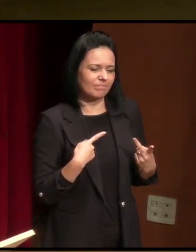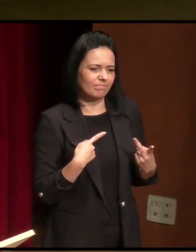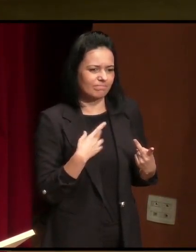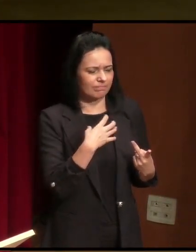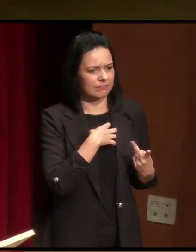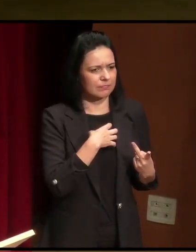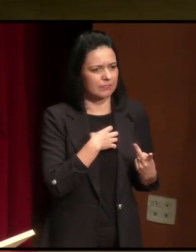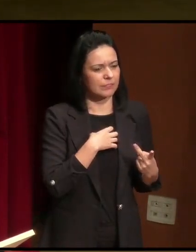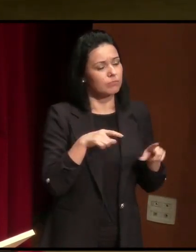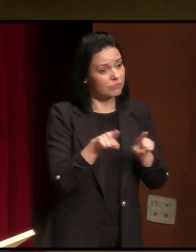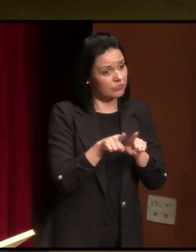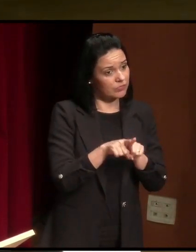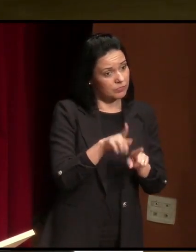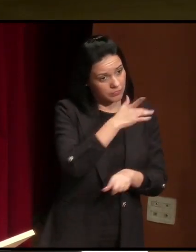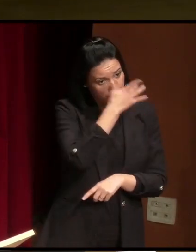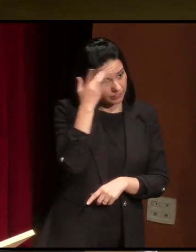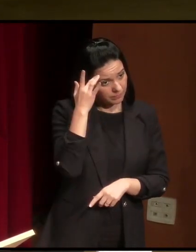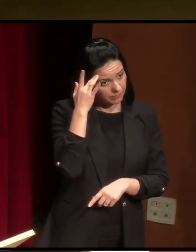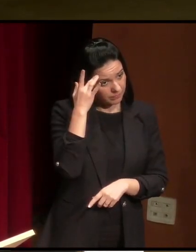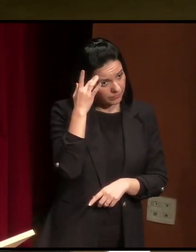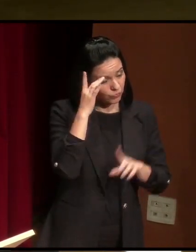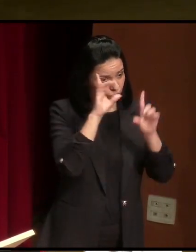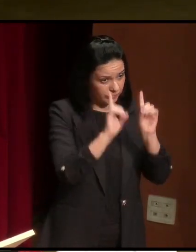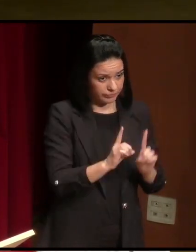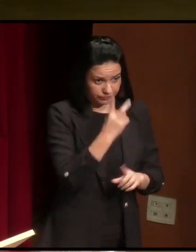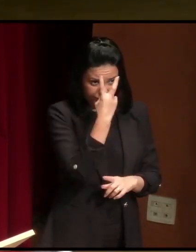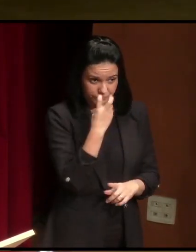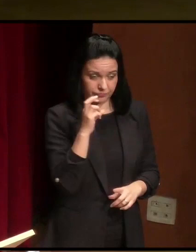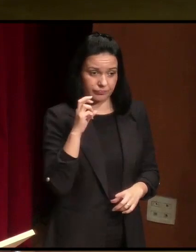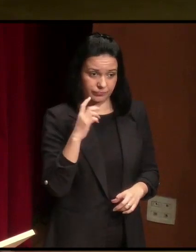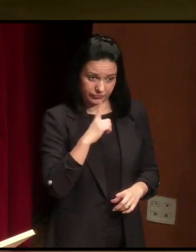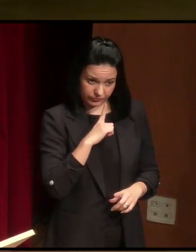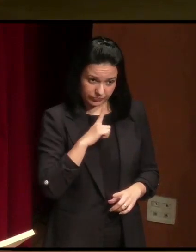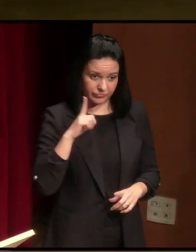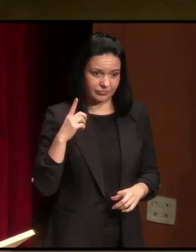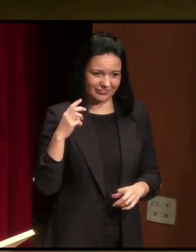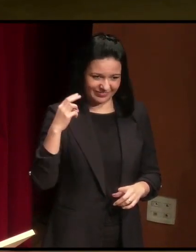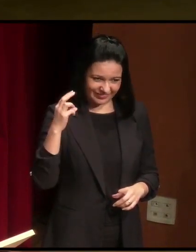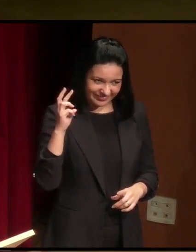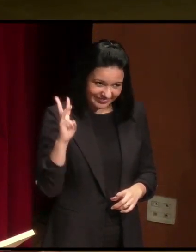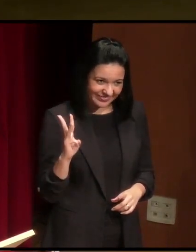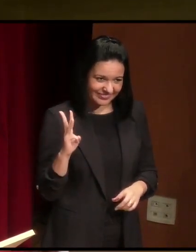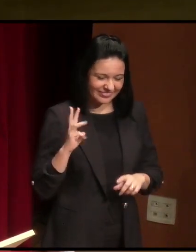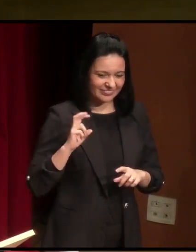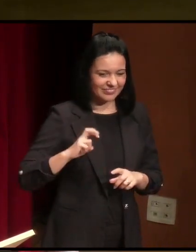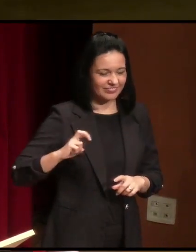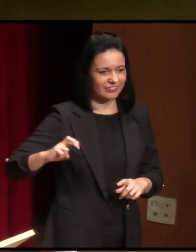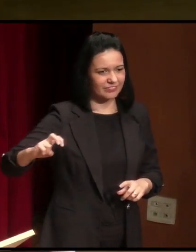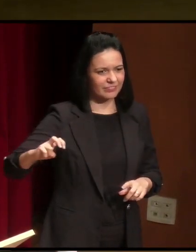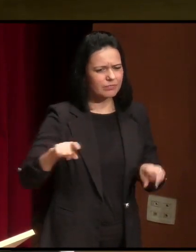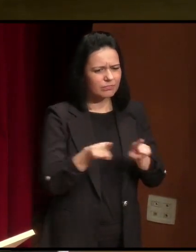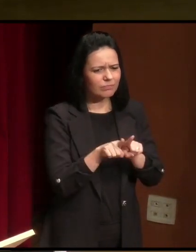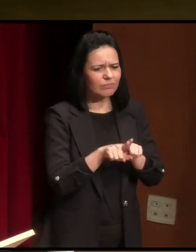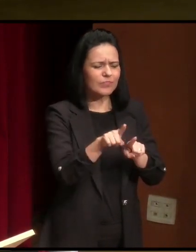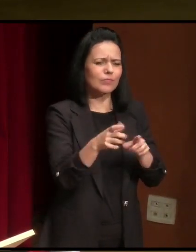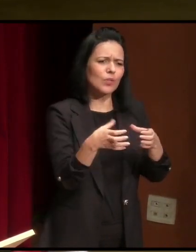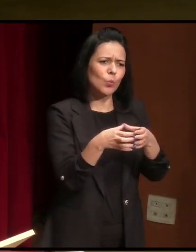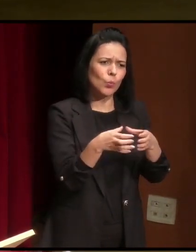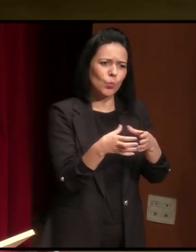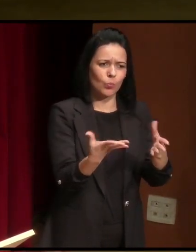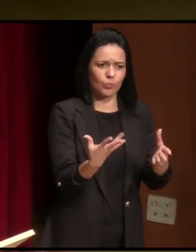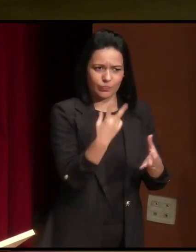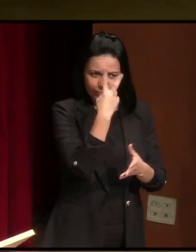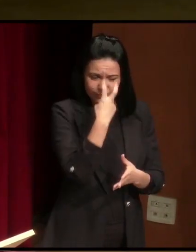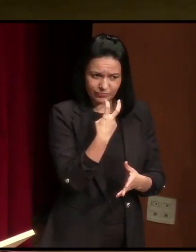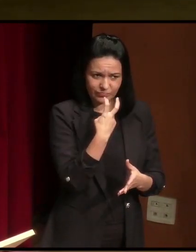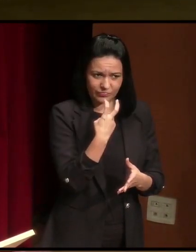pessoas com deficiência visual, o pessoal da SBB Armênia que está aqui, do Acolher. Aí eu fico pensando, nós